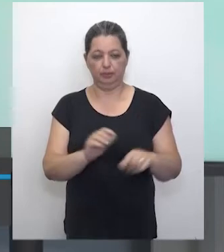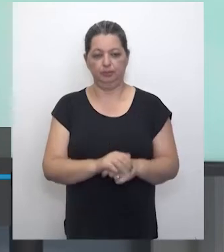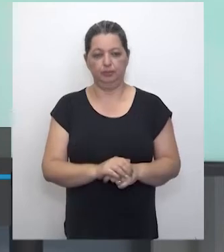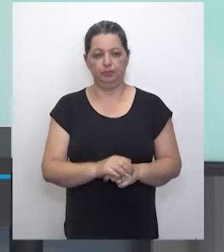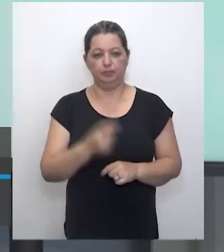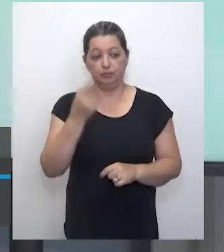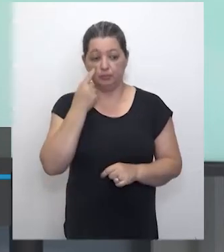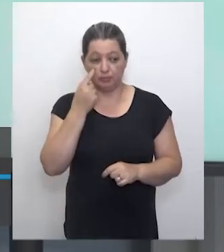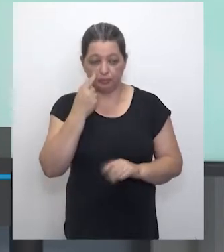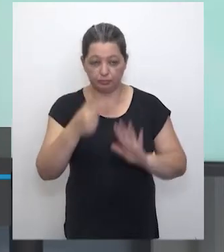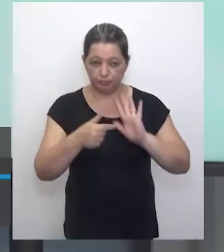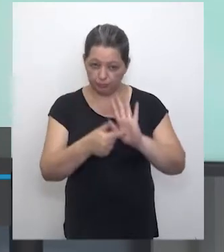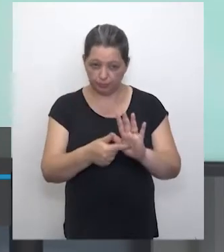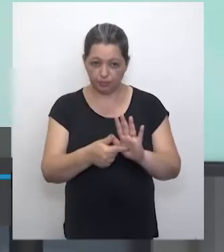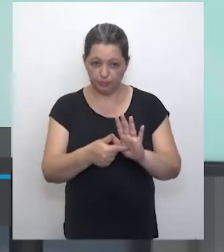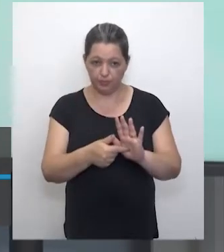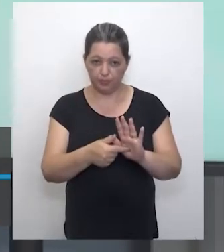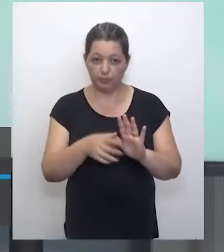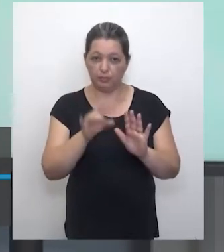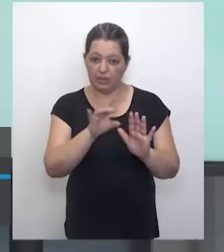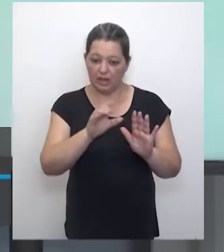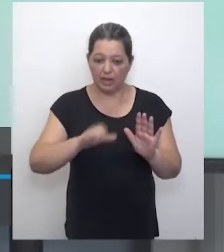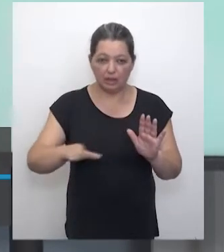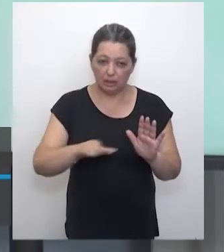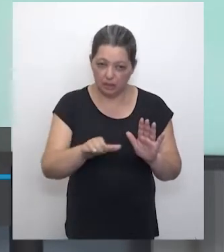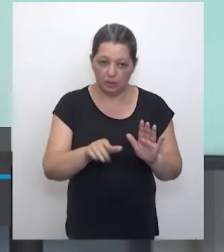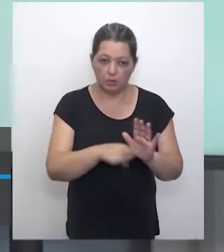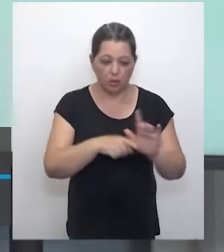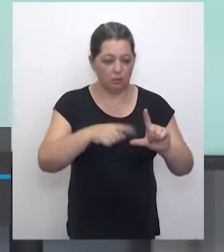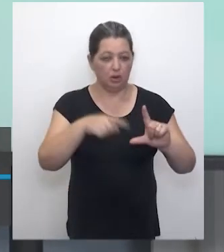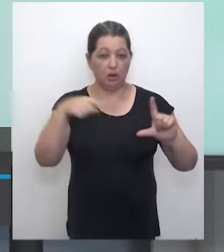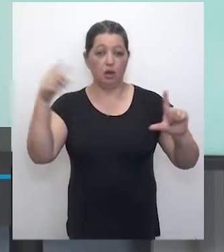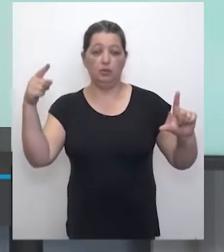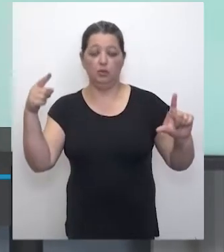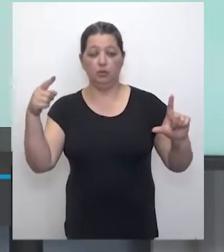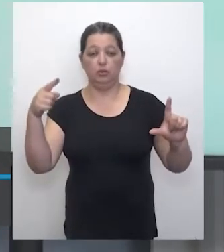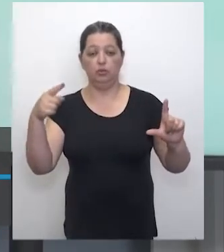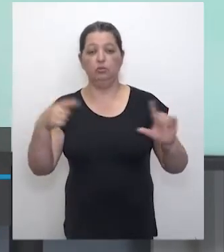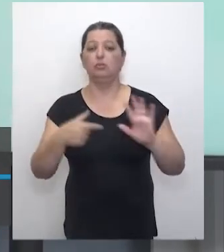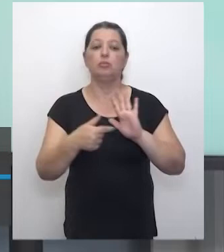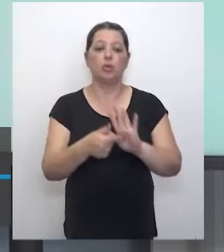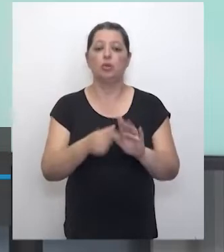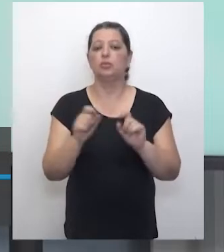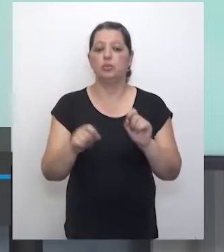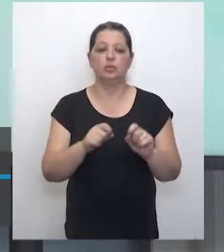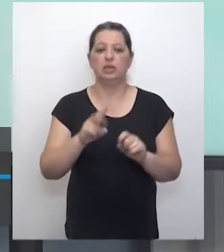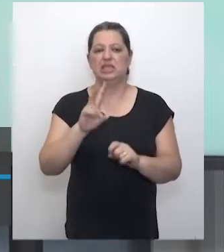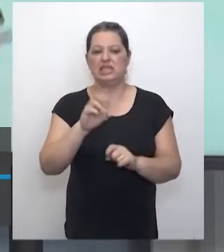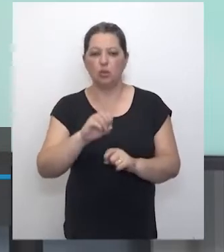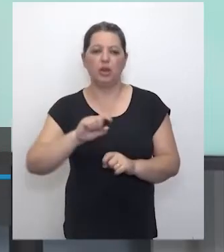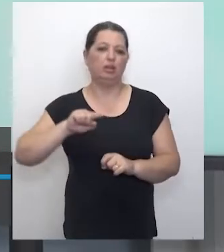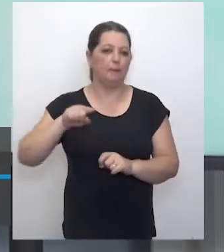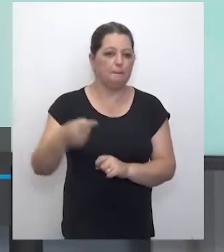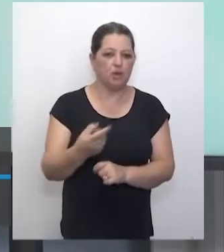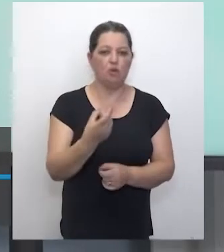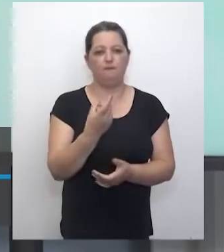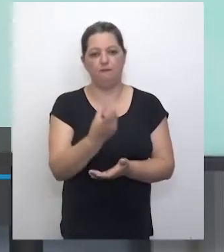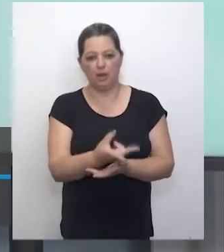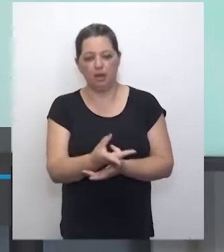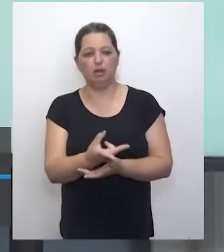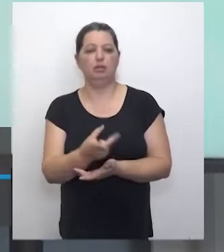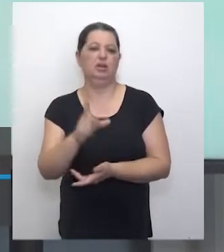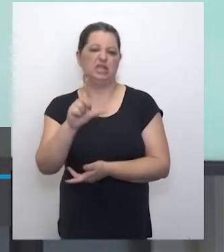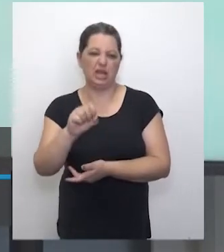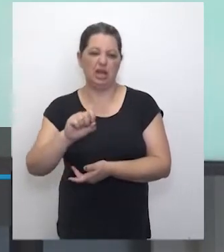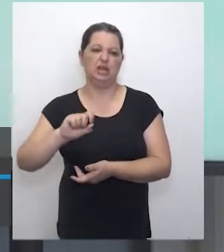olha, cada carrinho deste gráfico corresponde a 50 mil vendas, 10 mil vendas e